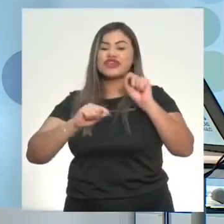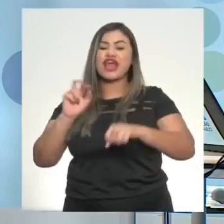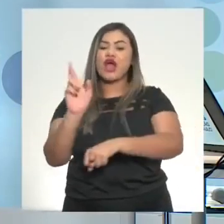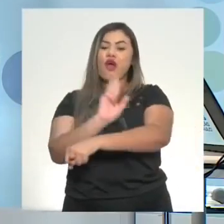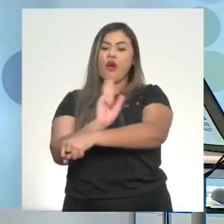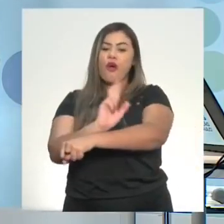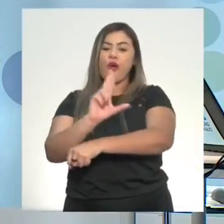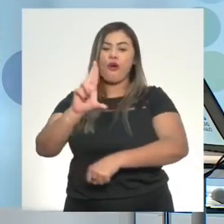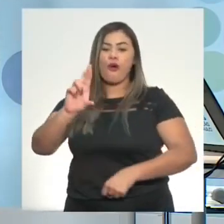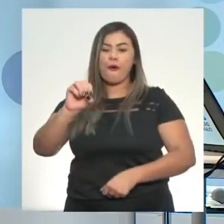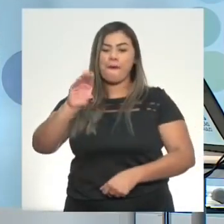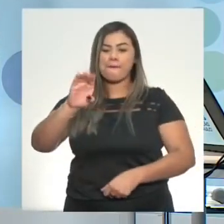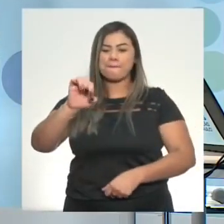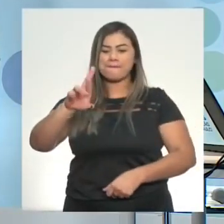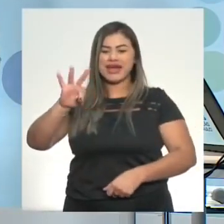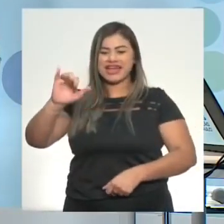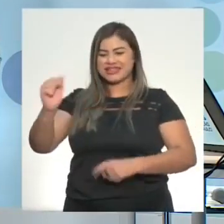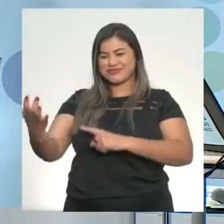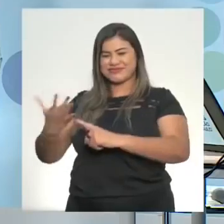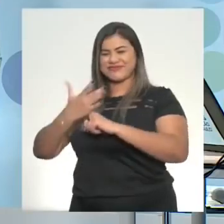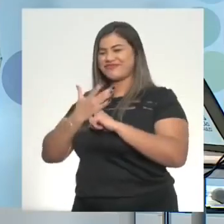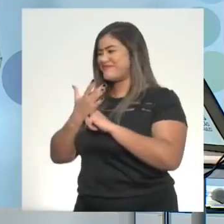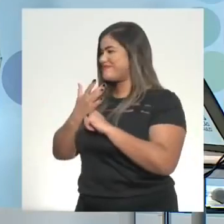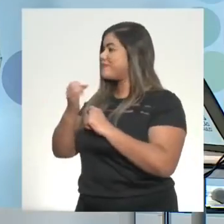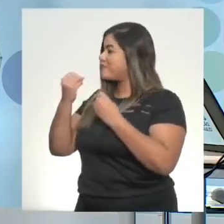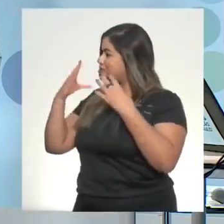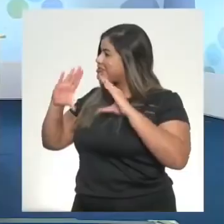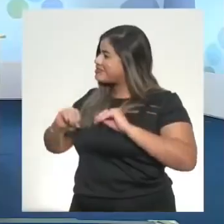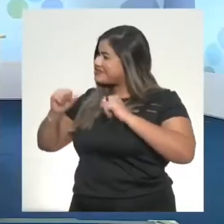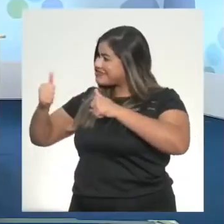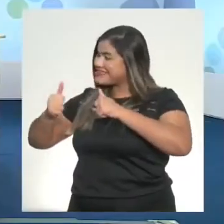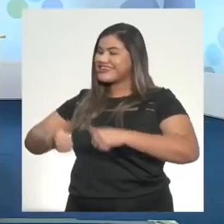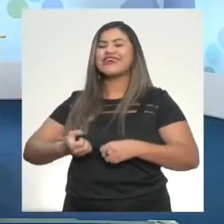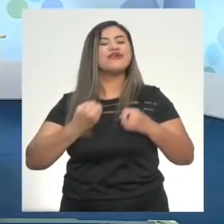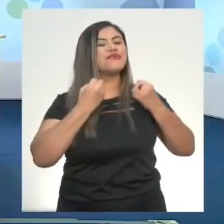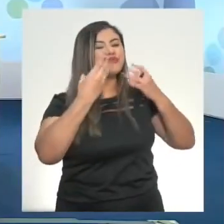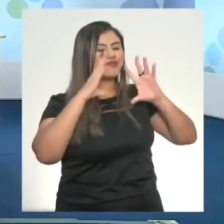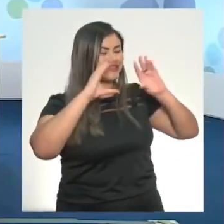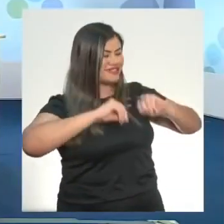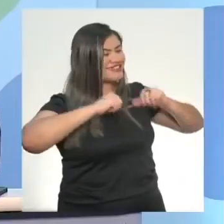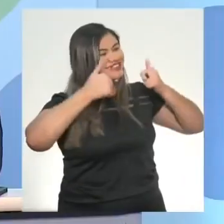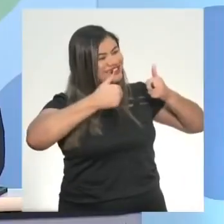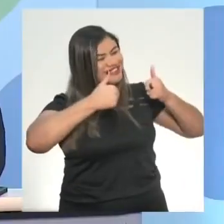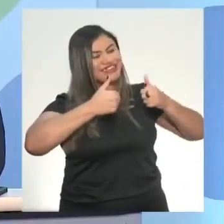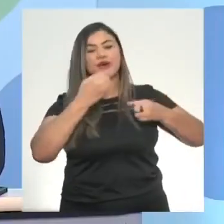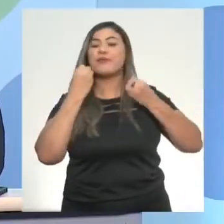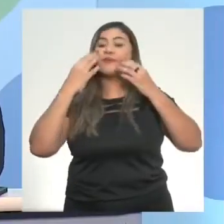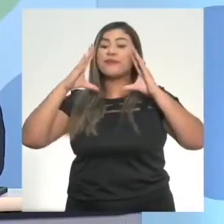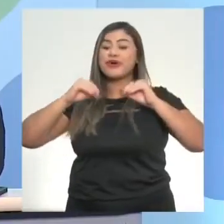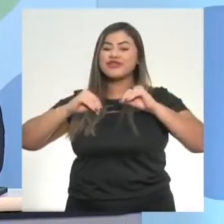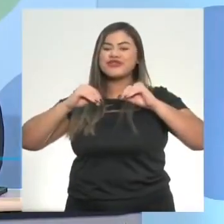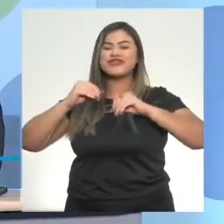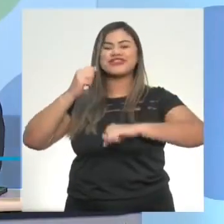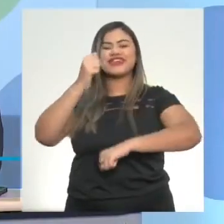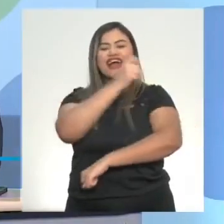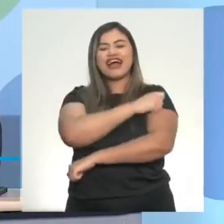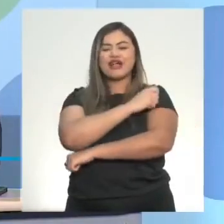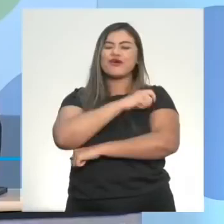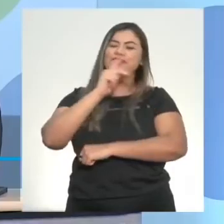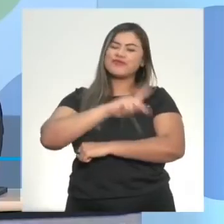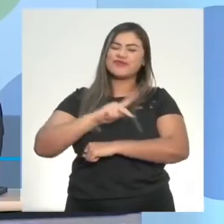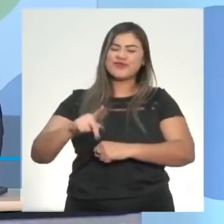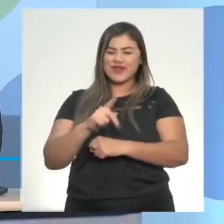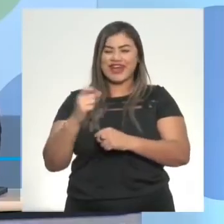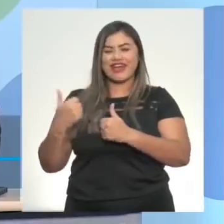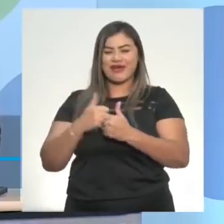Roberta para me ajudar no decorrer da aula. Boa noite, professora Roberta, tudo bem? Boa noite, professora Inês. Boa noite, alunos, professores que sempre